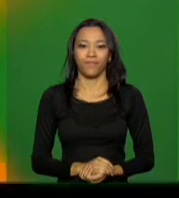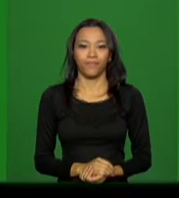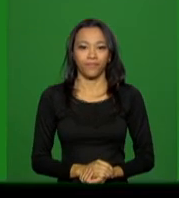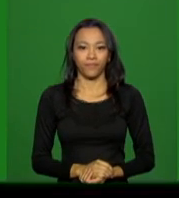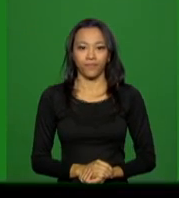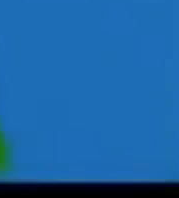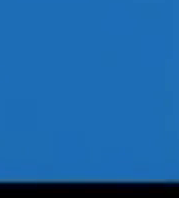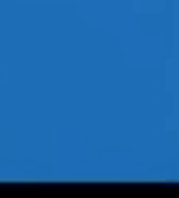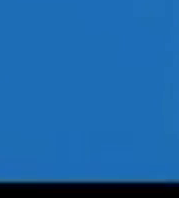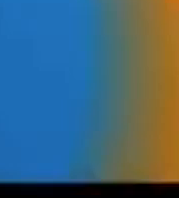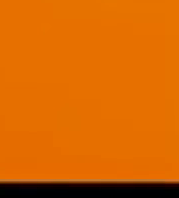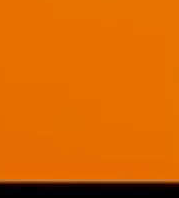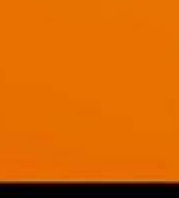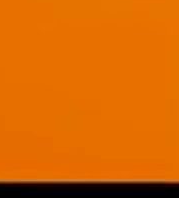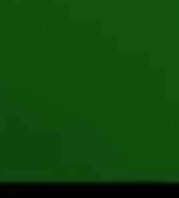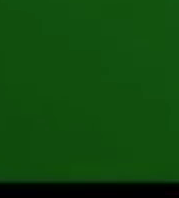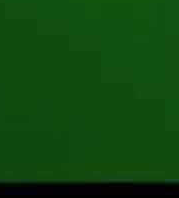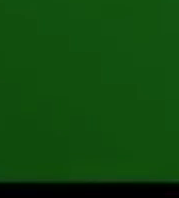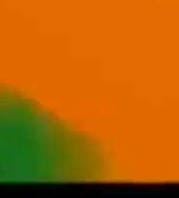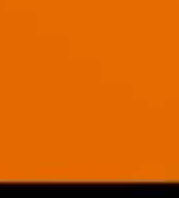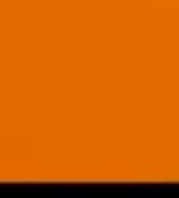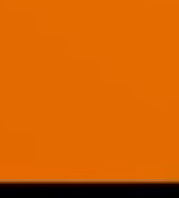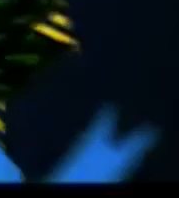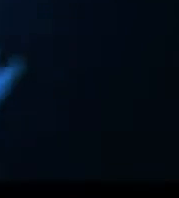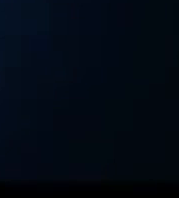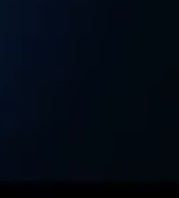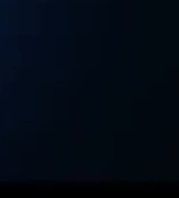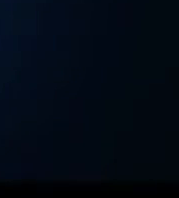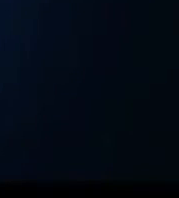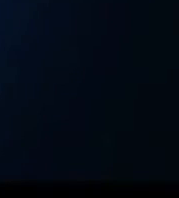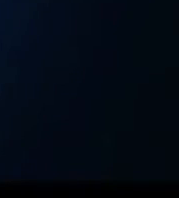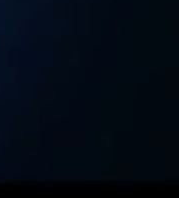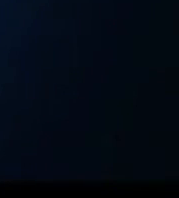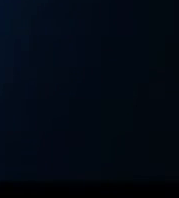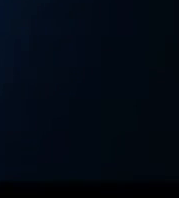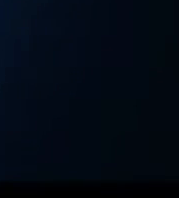Desfaça nesse momento a Rede Nacional de Rádio e Televisão, transmitida diretamente de Brasília.